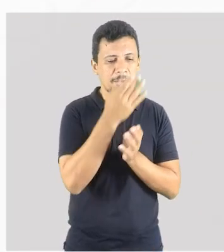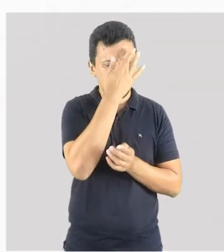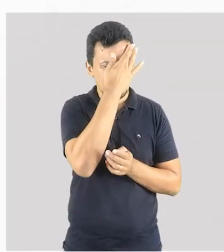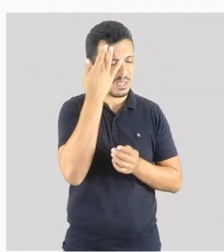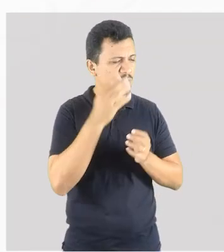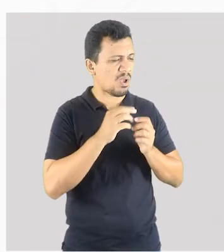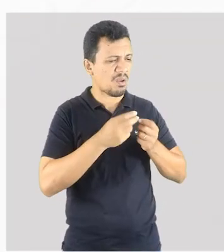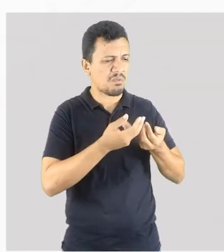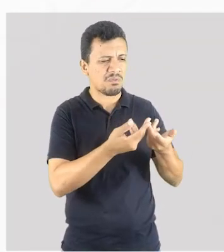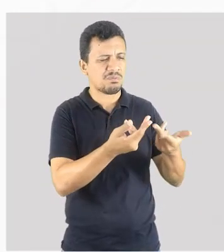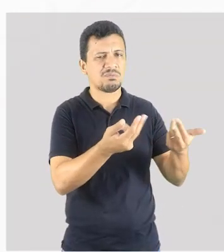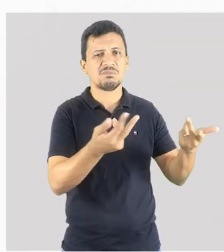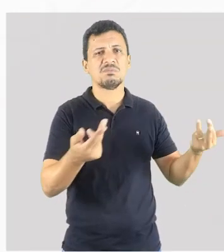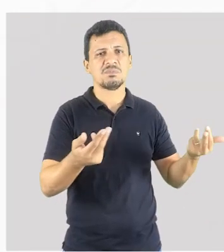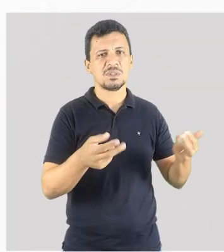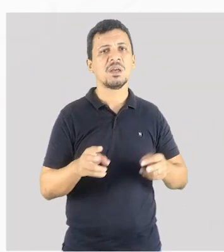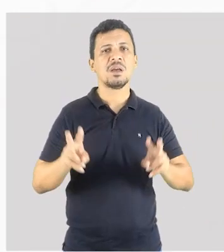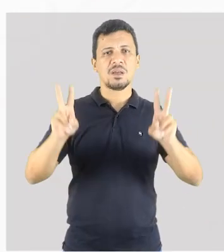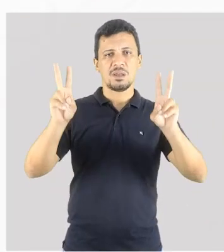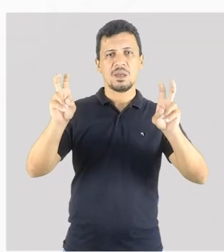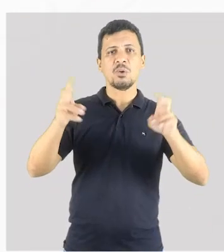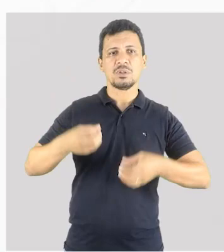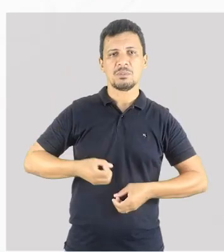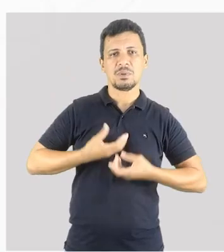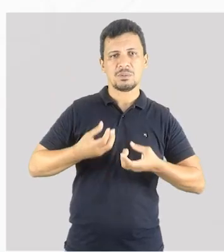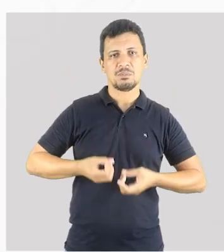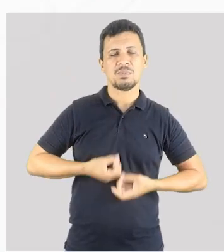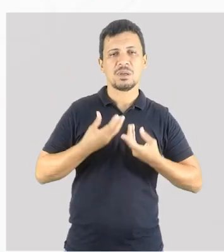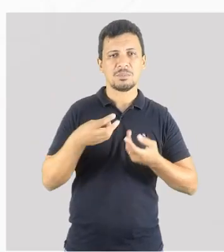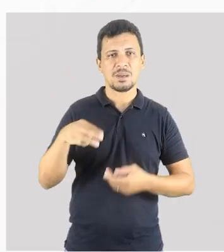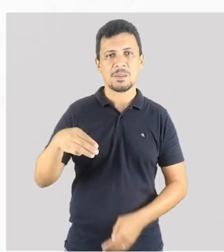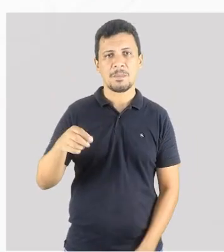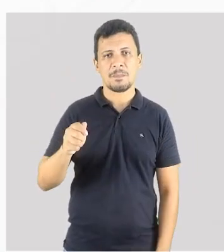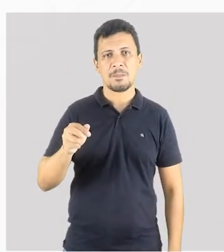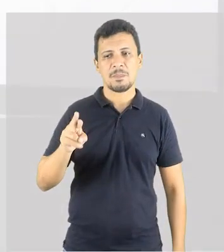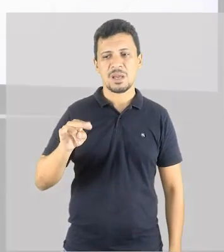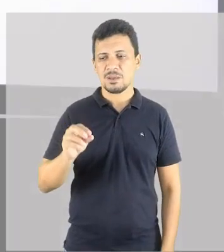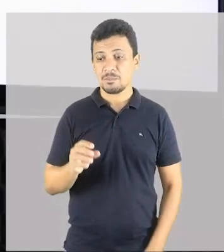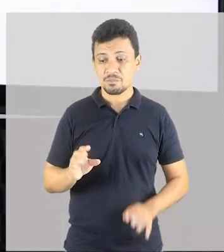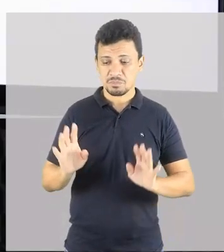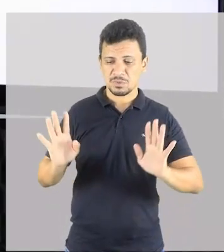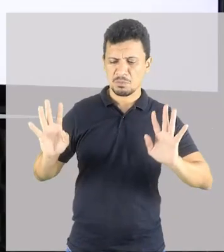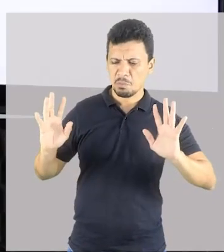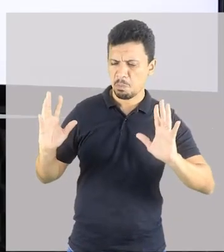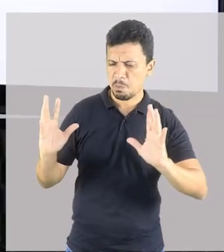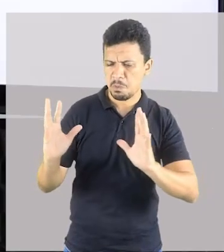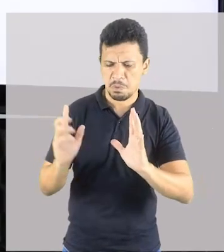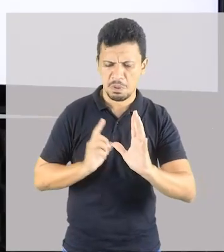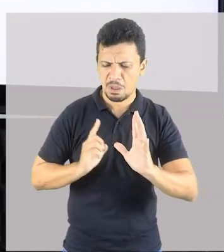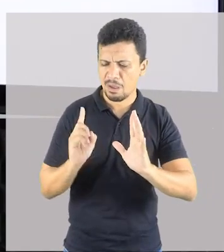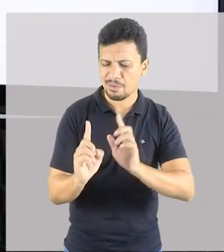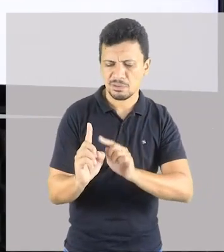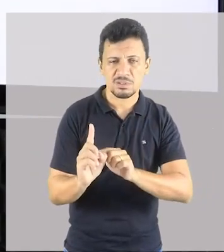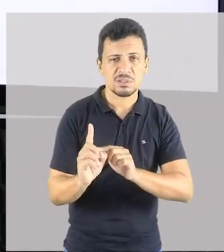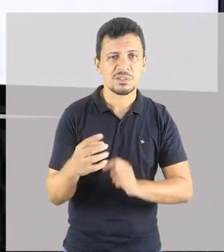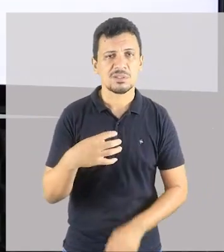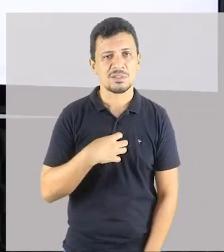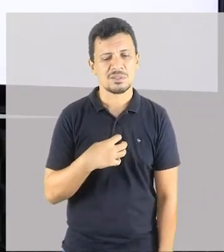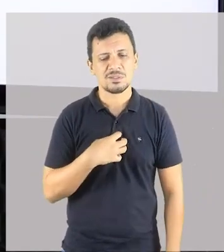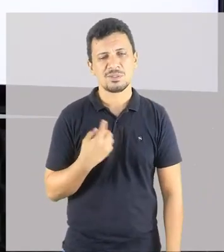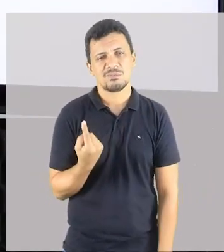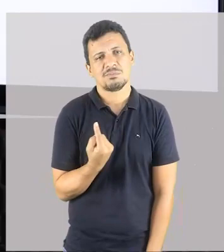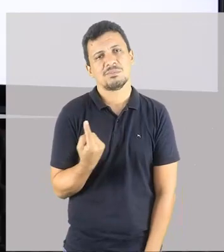É exatamente isso que trata o poema de Mário de Andrade. Estou no meio de muita gente, mas eu estou só, me sinto